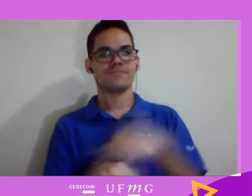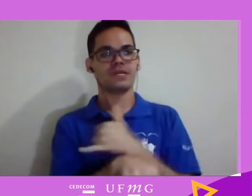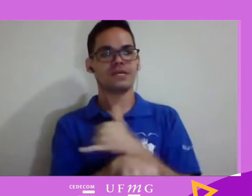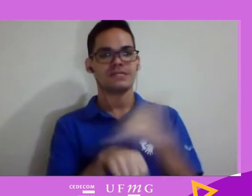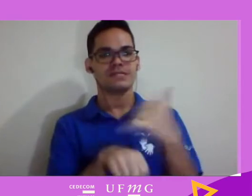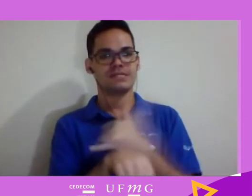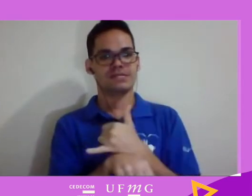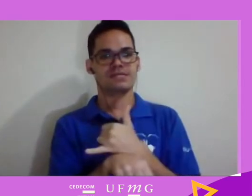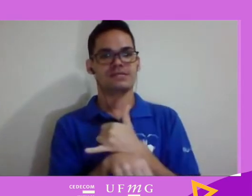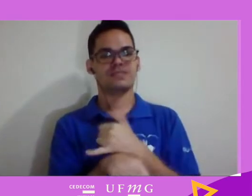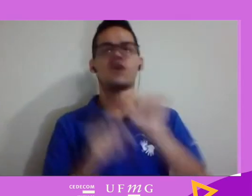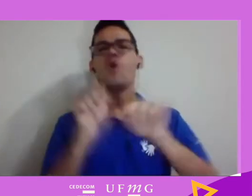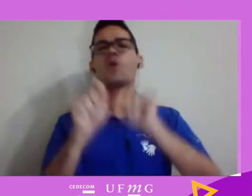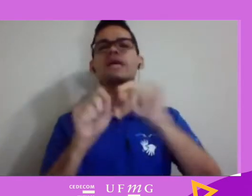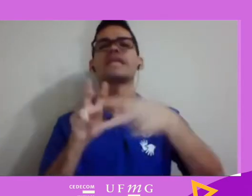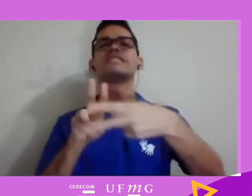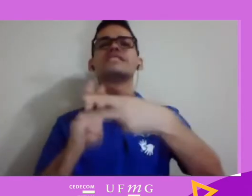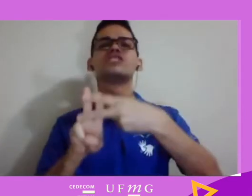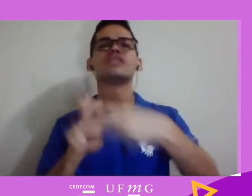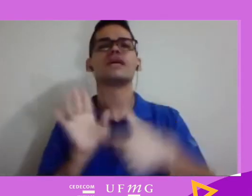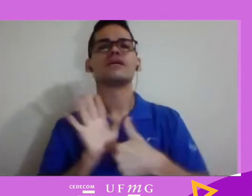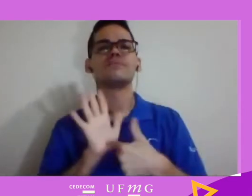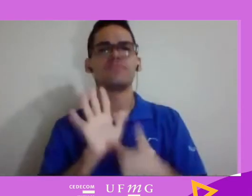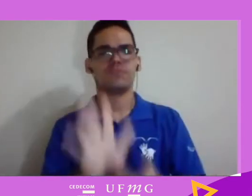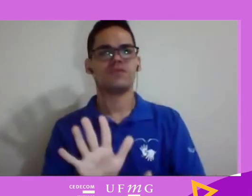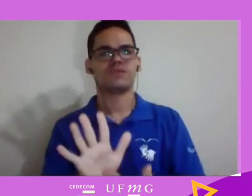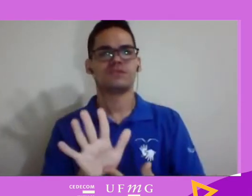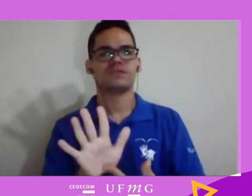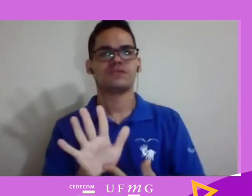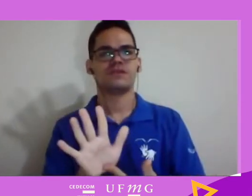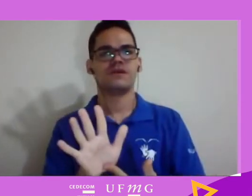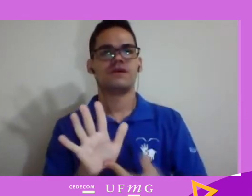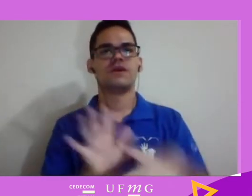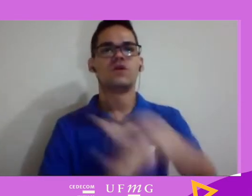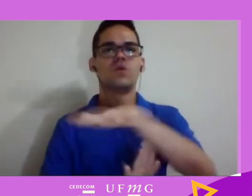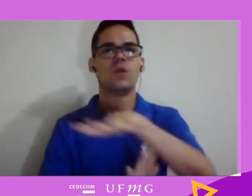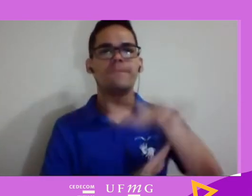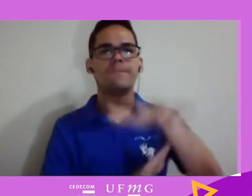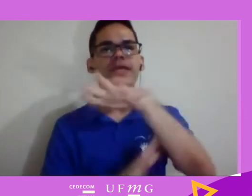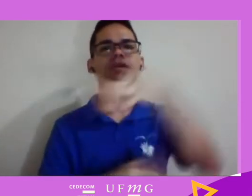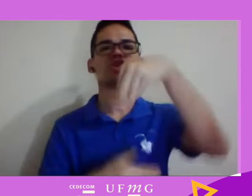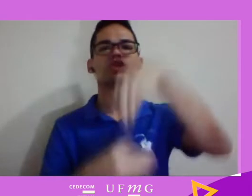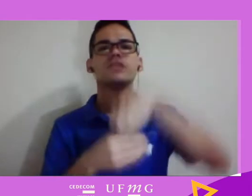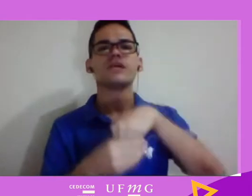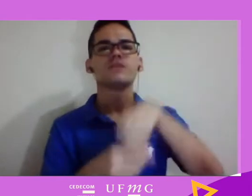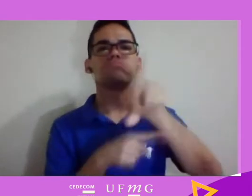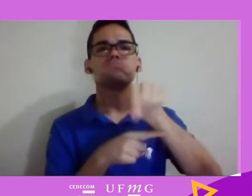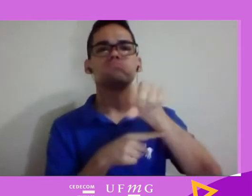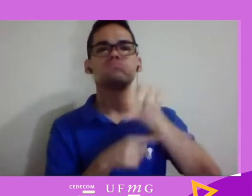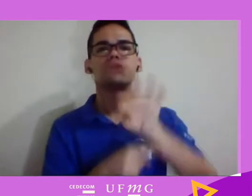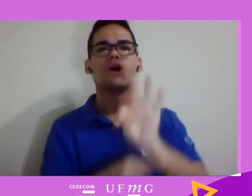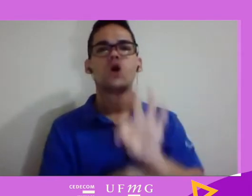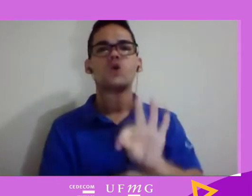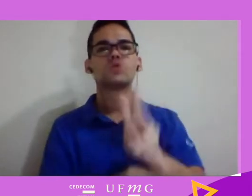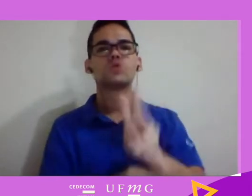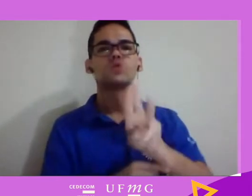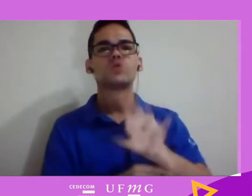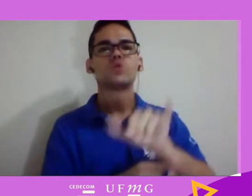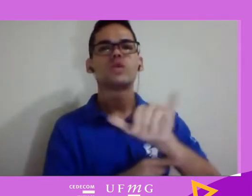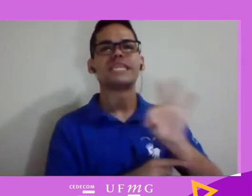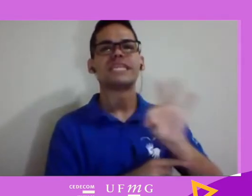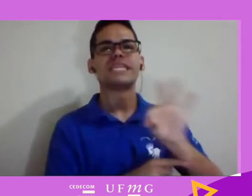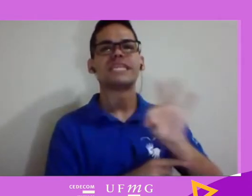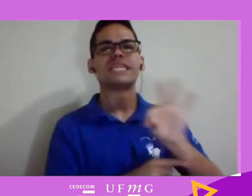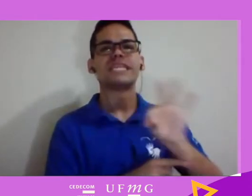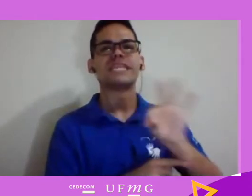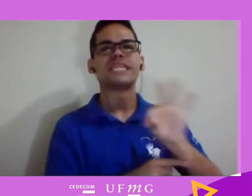opera diferentemente num ambiente como o Twitter, onde ela foi pensada, né? Para agregar dados. Mas ela